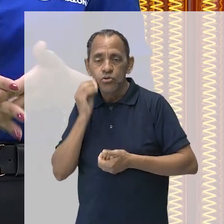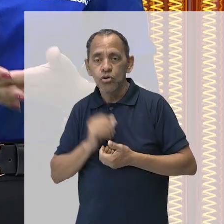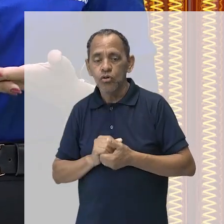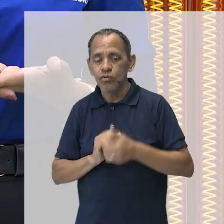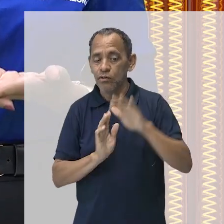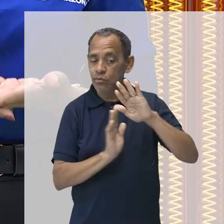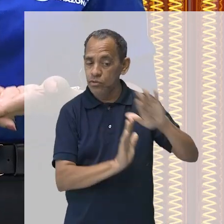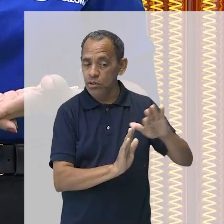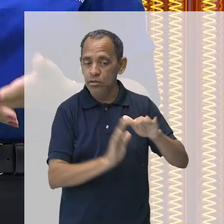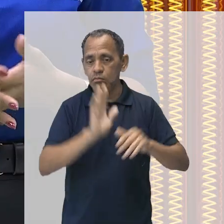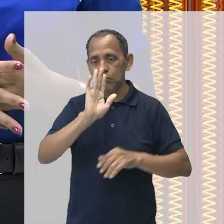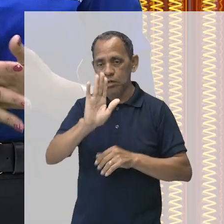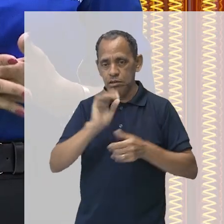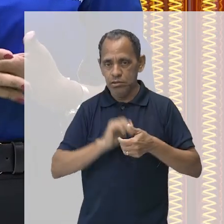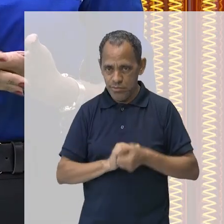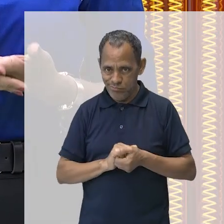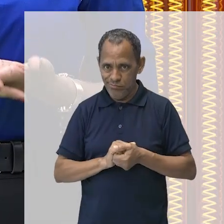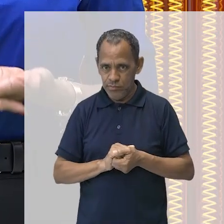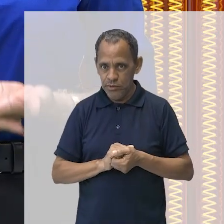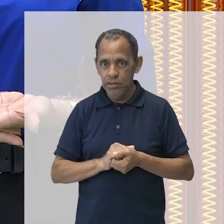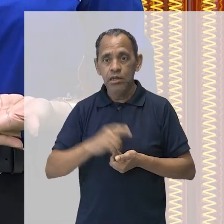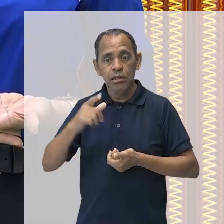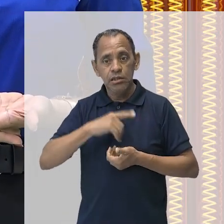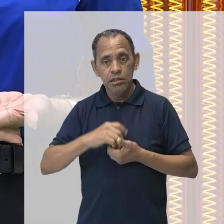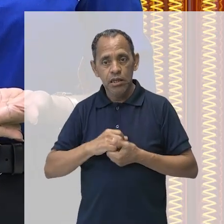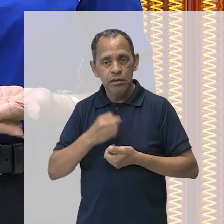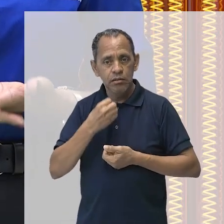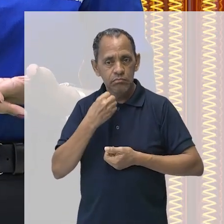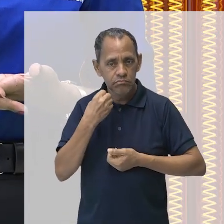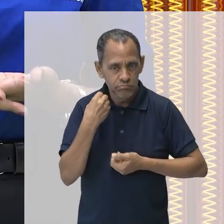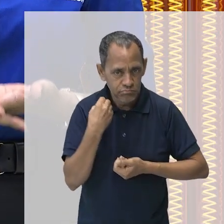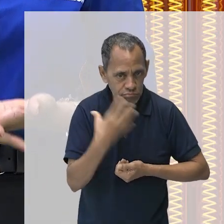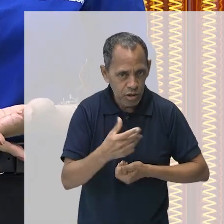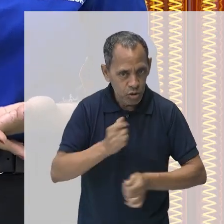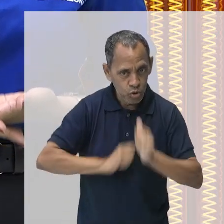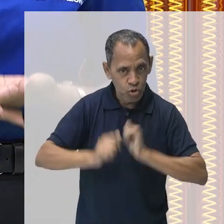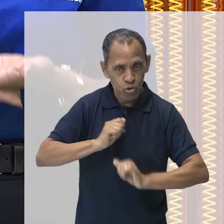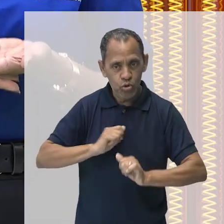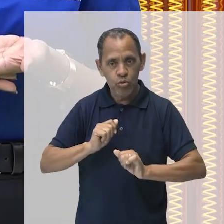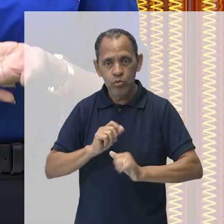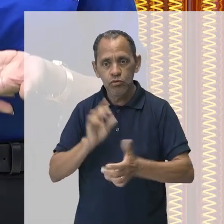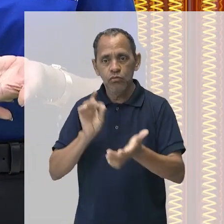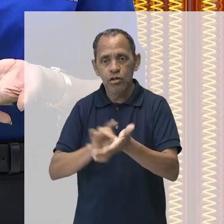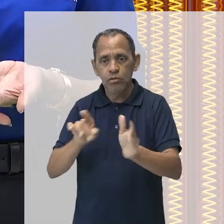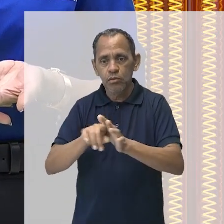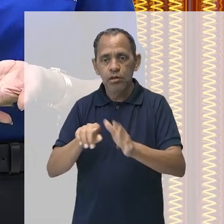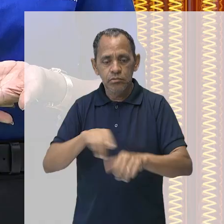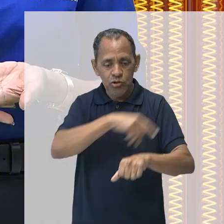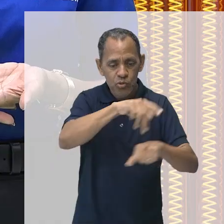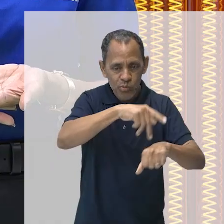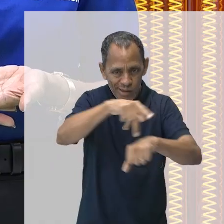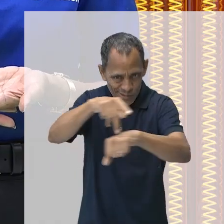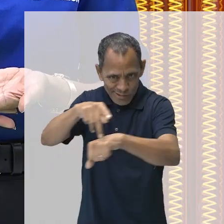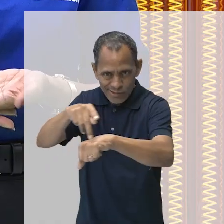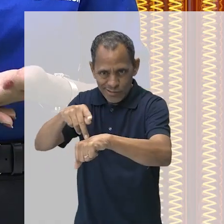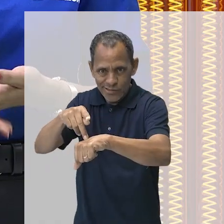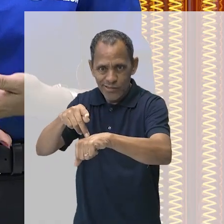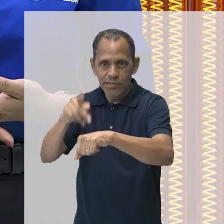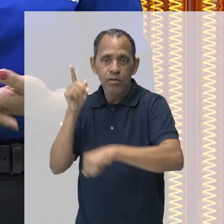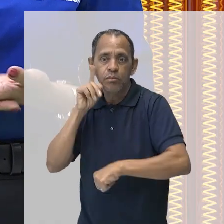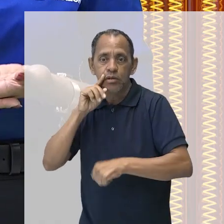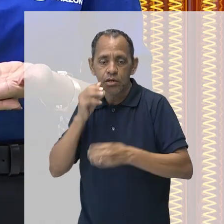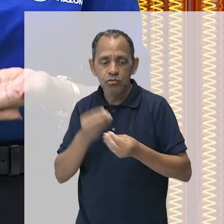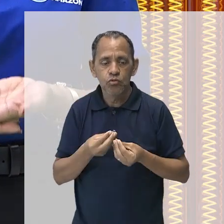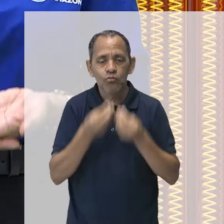neutralidade. Porém, né, houve benefícios econômicos, uma vez que, né, os países americanos começaram a